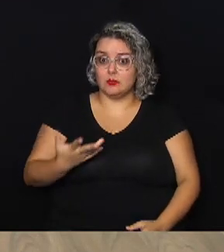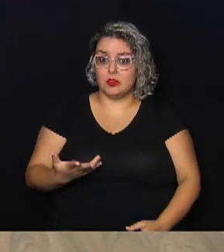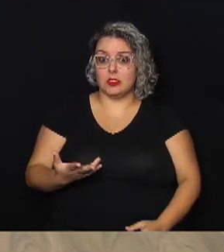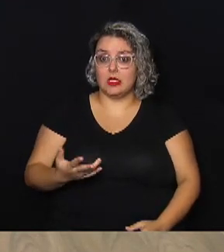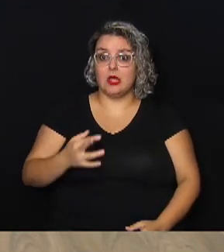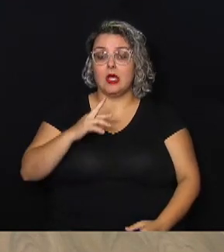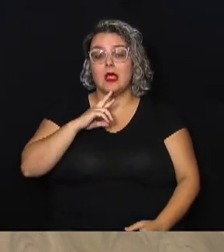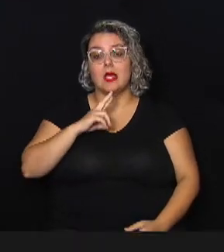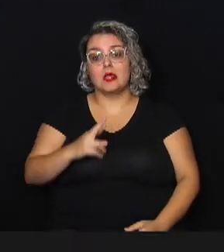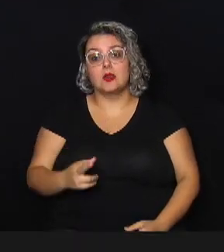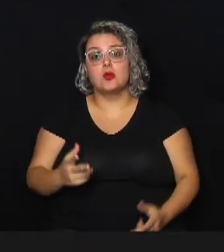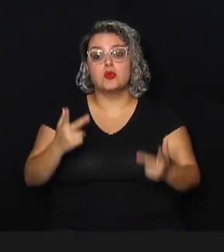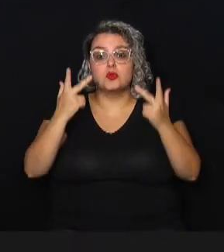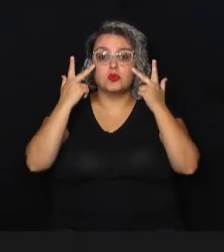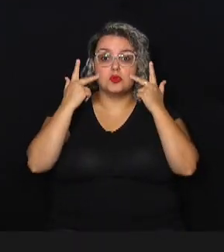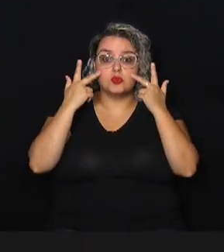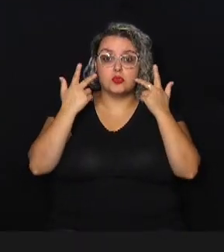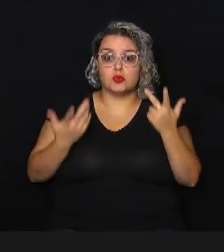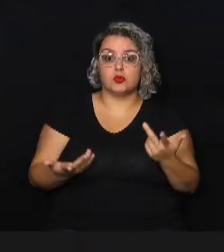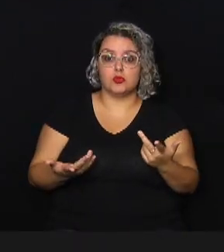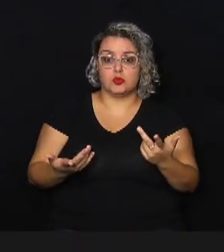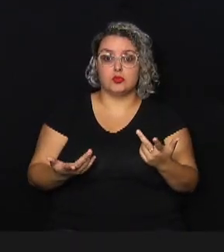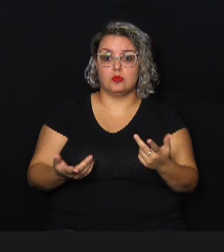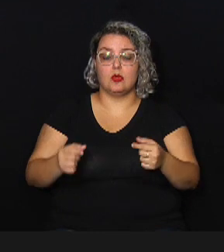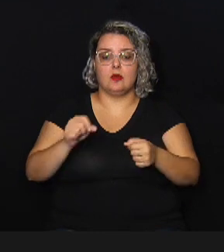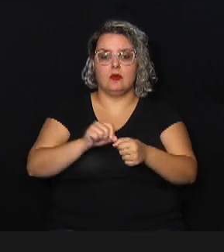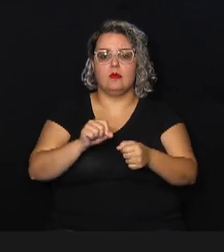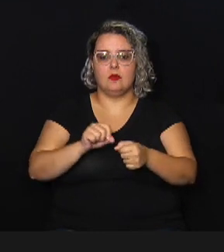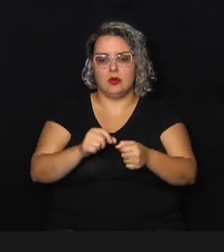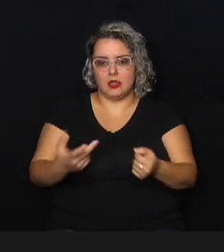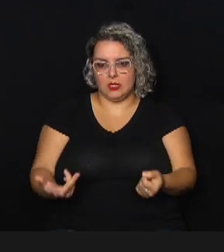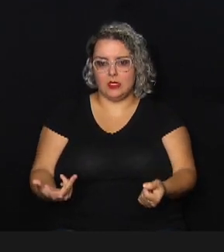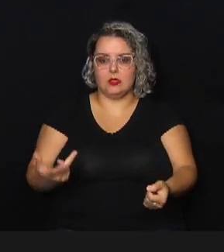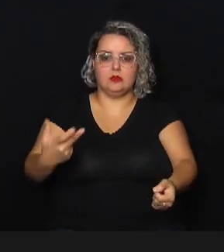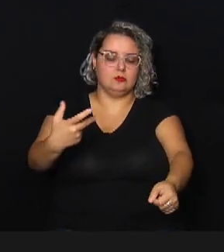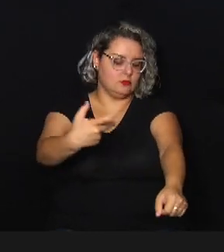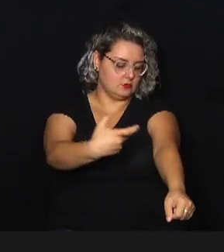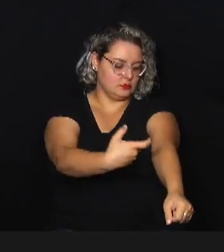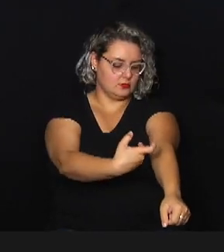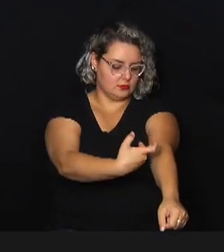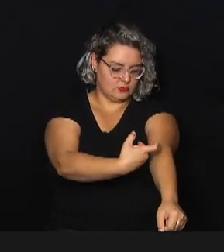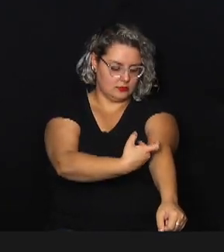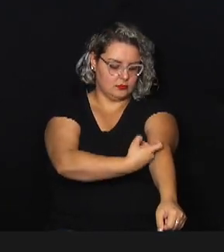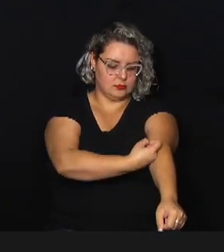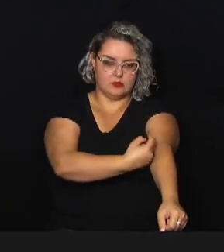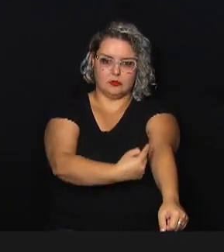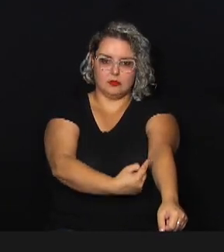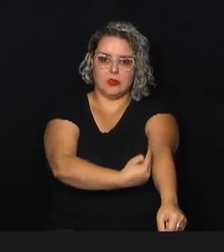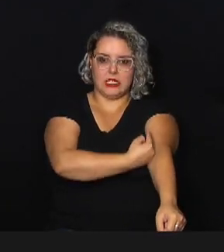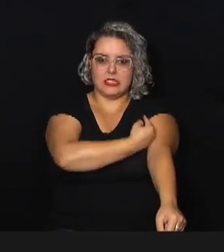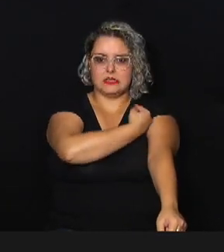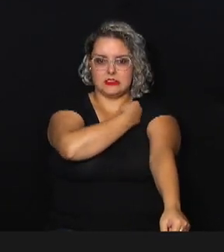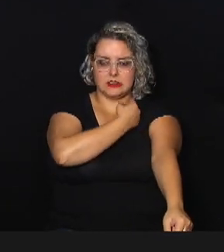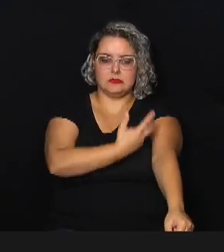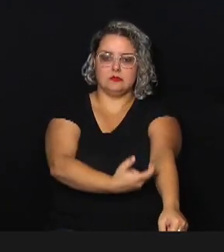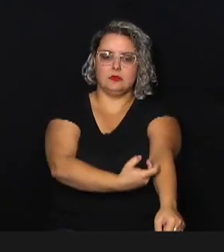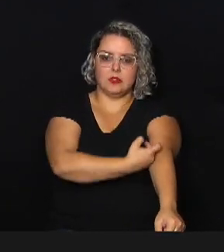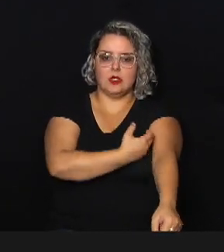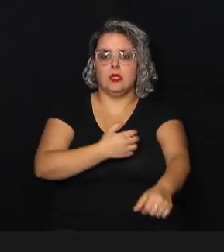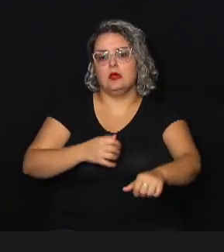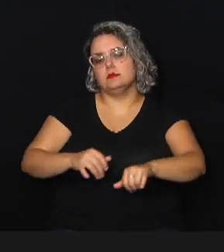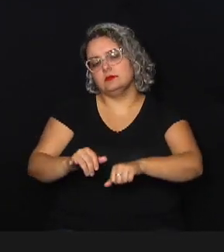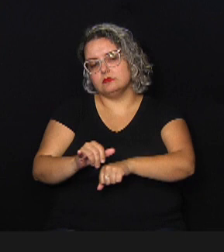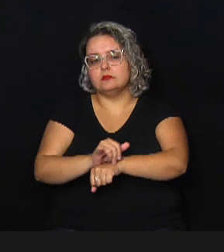resposta, normalmente, você faz a infusão, então, através de uma veia central, né? E aí essa célula, por alguns mecanismos